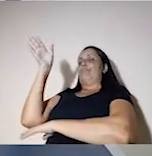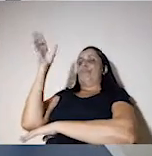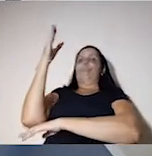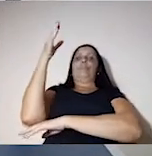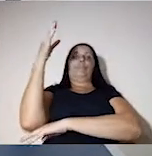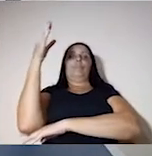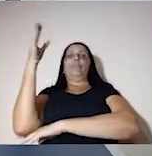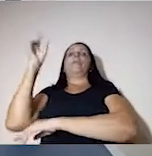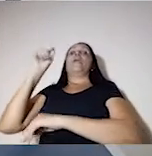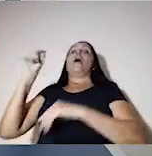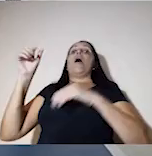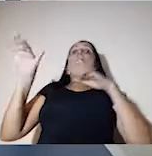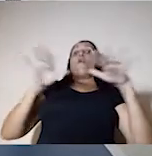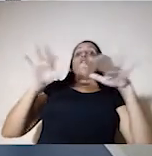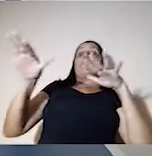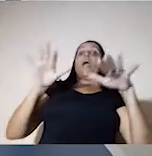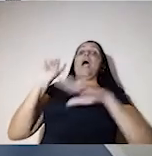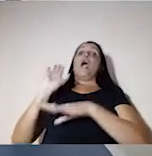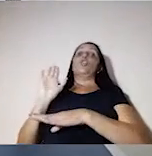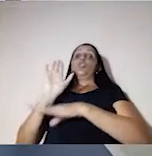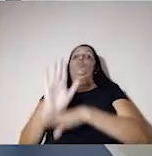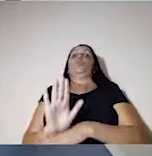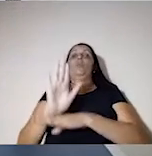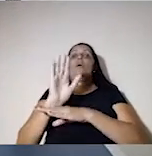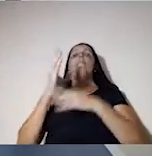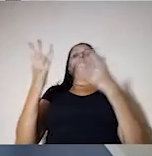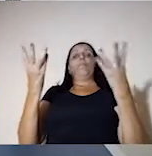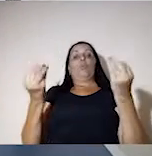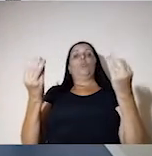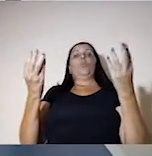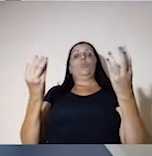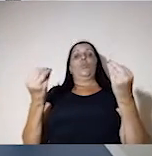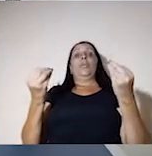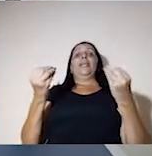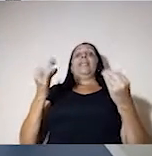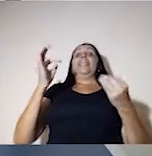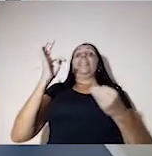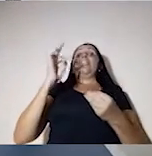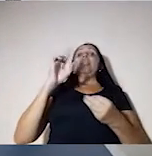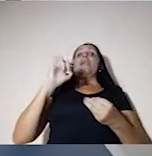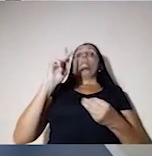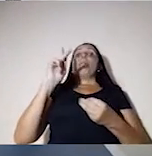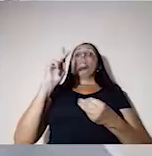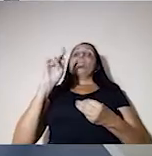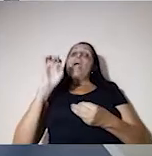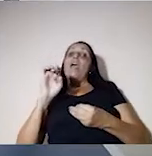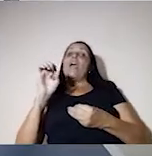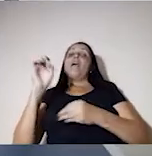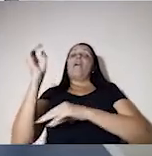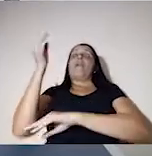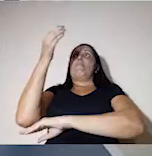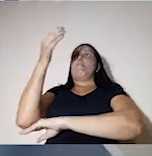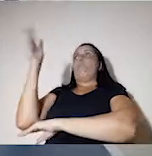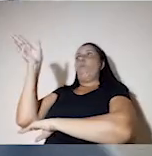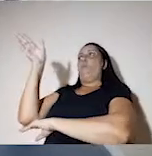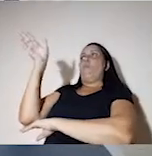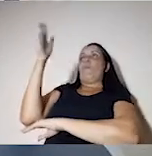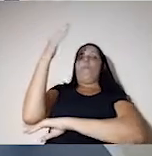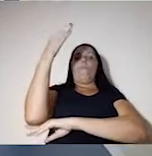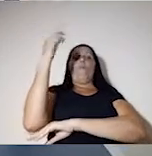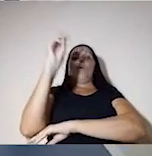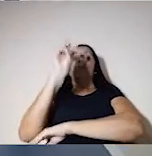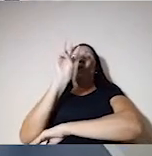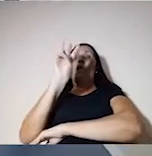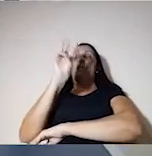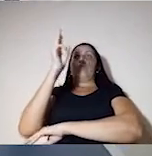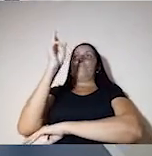e tilt são movimentos do tripé que ajudam muito, e esse aqui é um tripé, ele além de fazer os